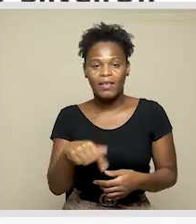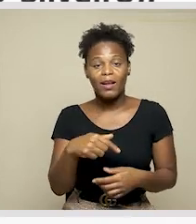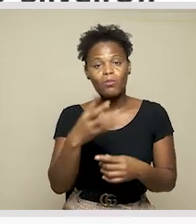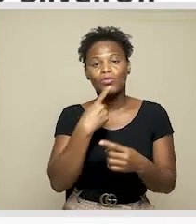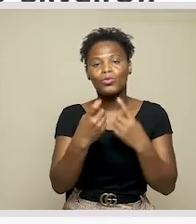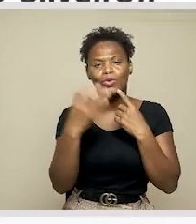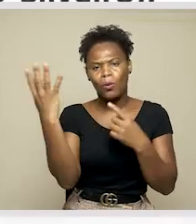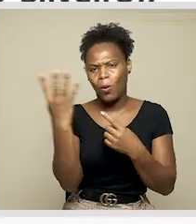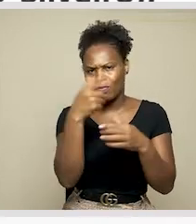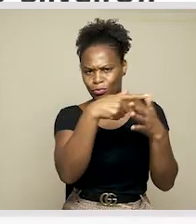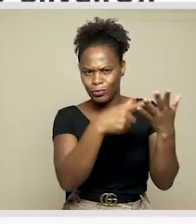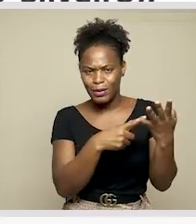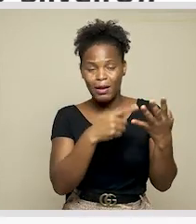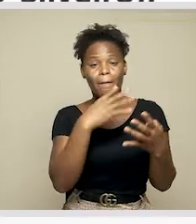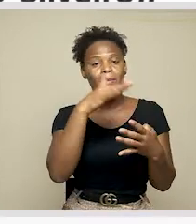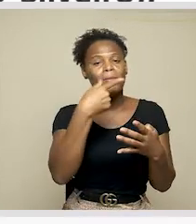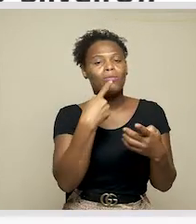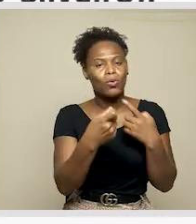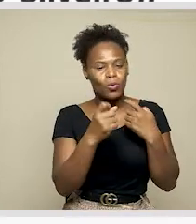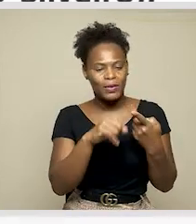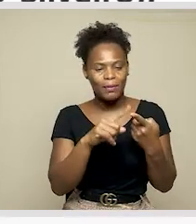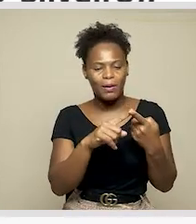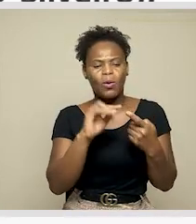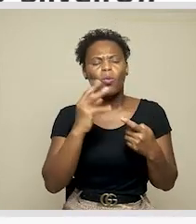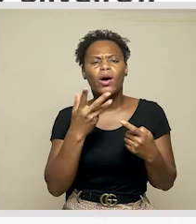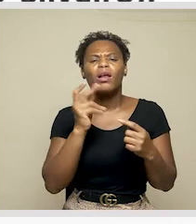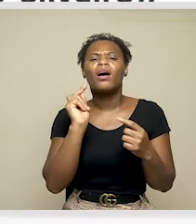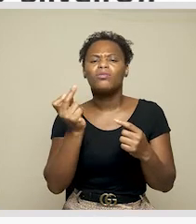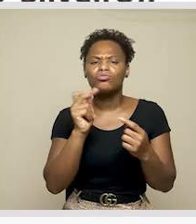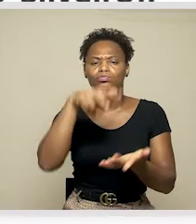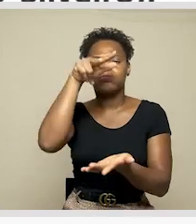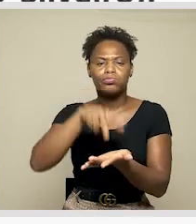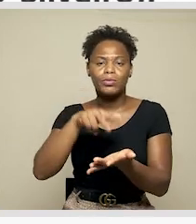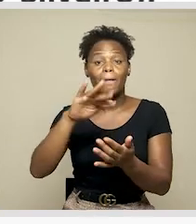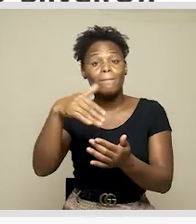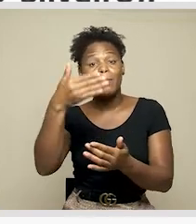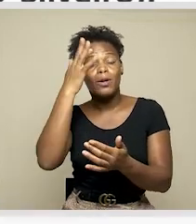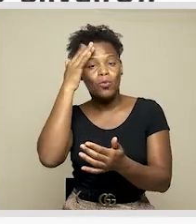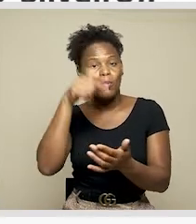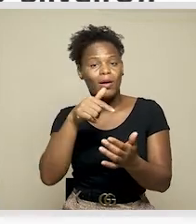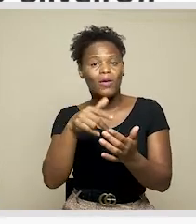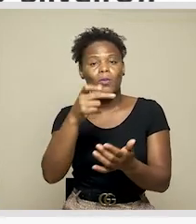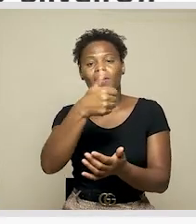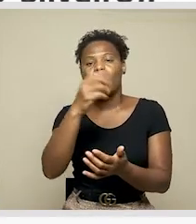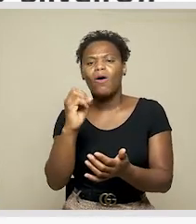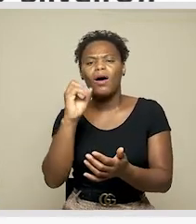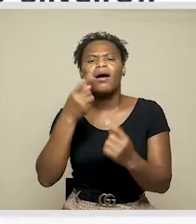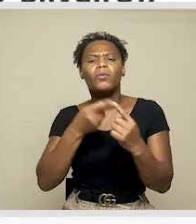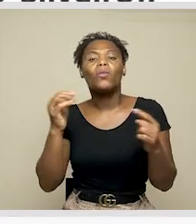4 questões. A primeira questão: em que ano foi publicado o primeiro número do Boletim